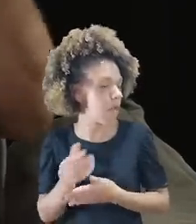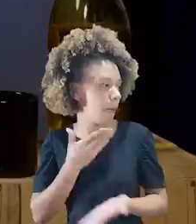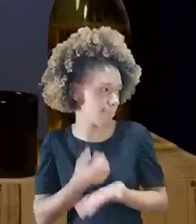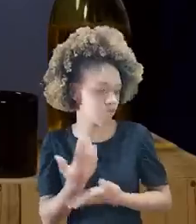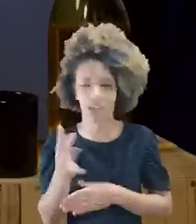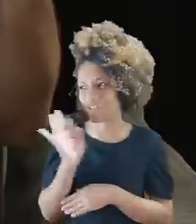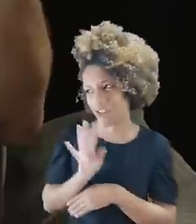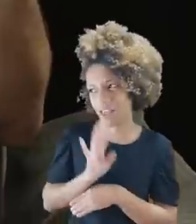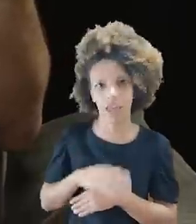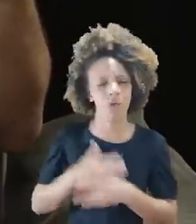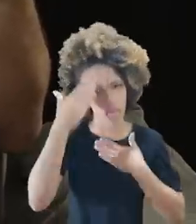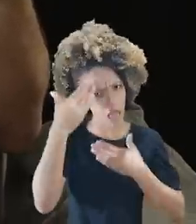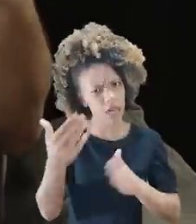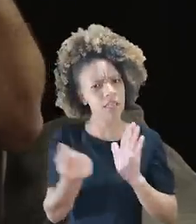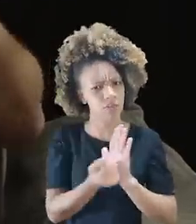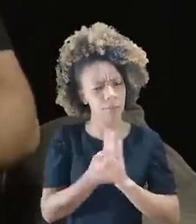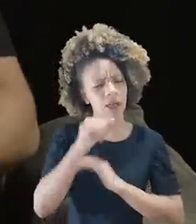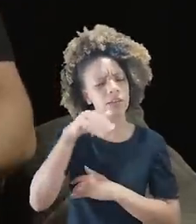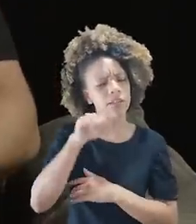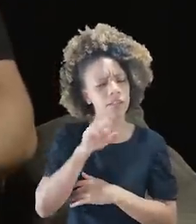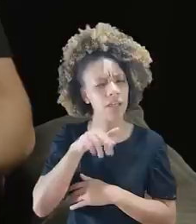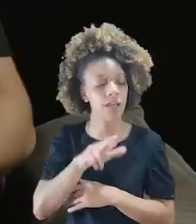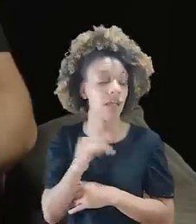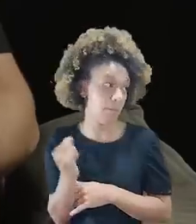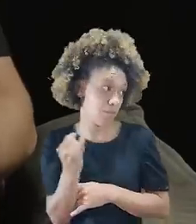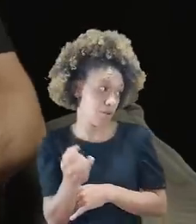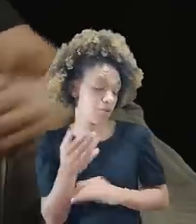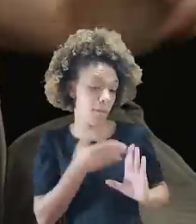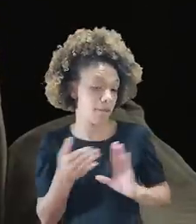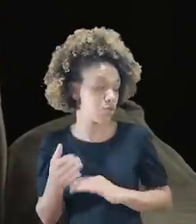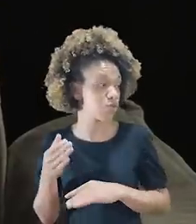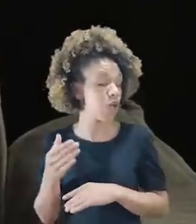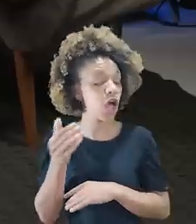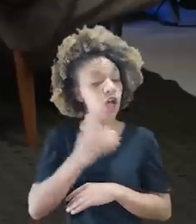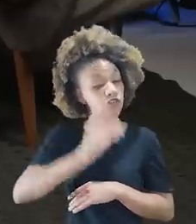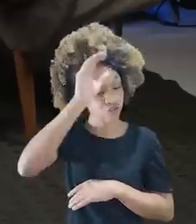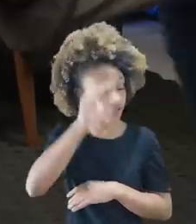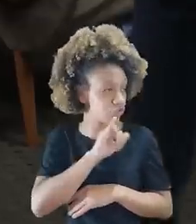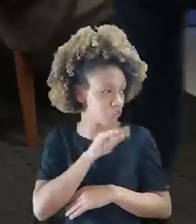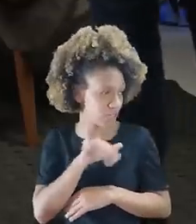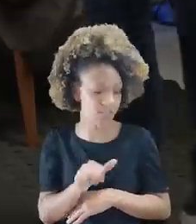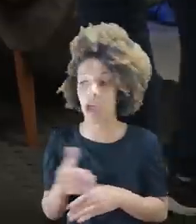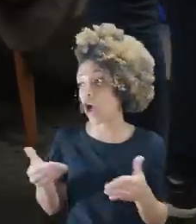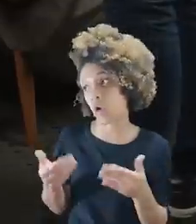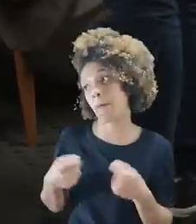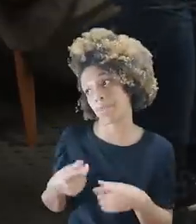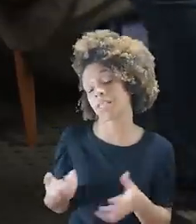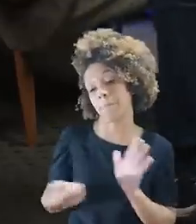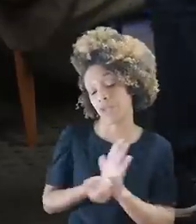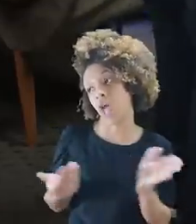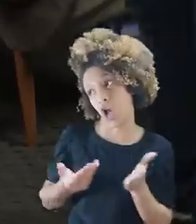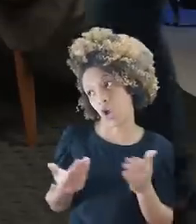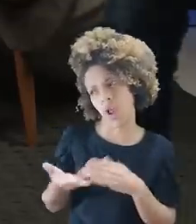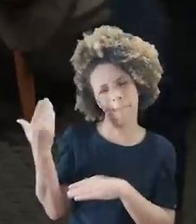Ah que legal e agradeço muito a insider a insider seria fundamental na tua época de tiaz vou te falar por me presta aqui ó tem que ser agora eu preciso de Patrocínio agora